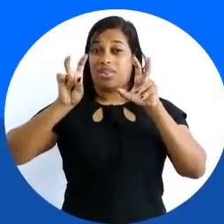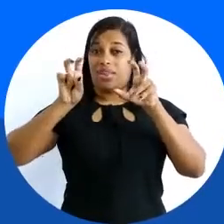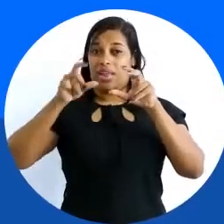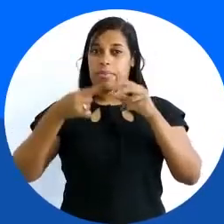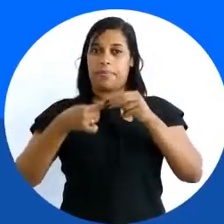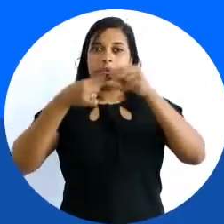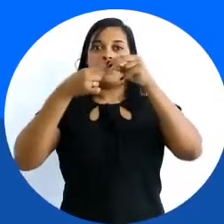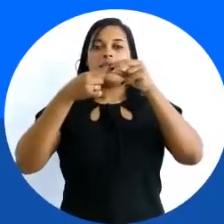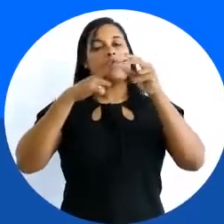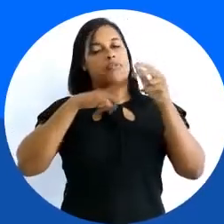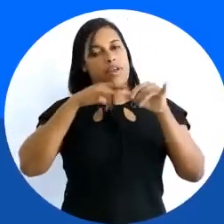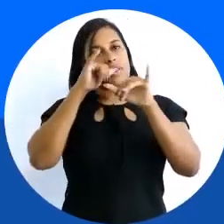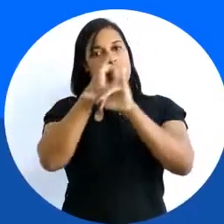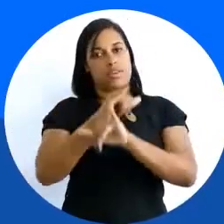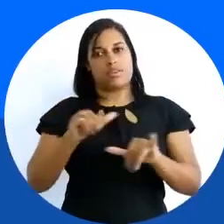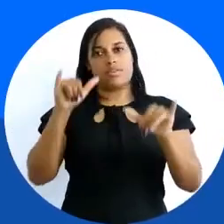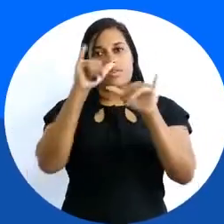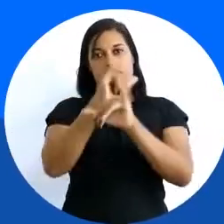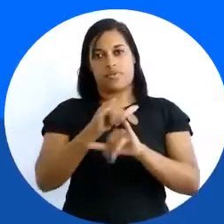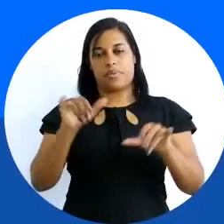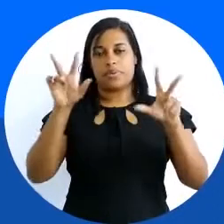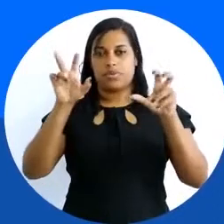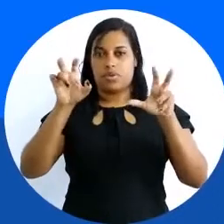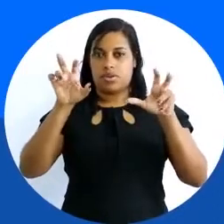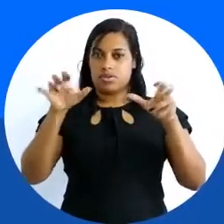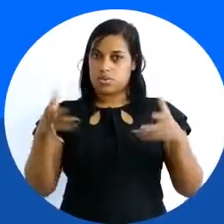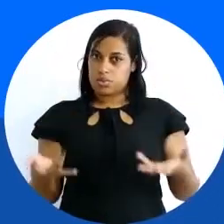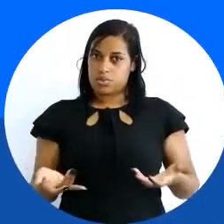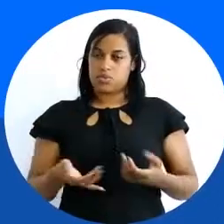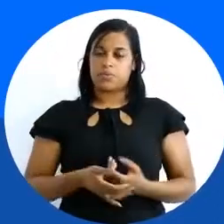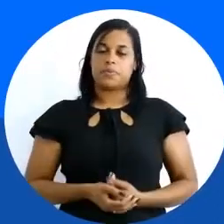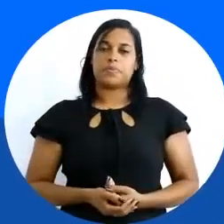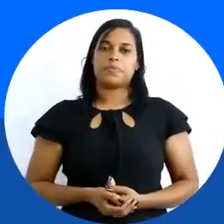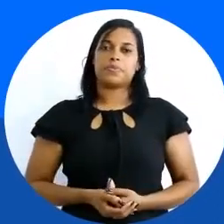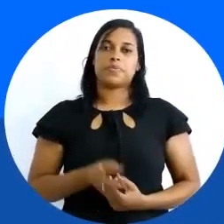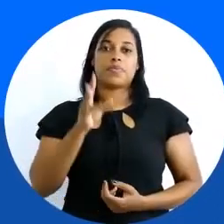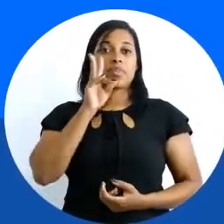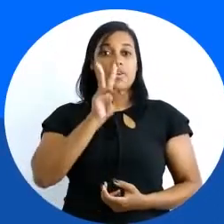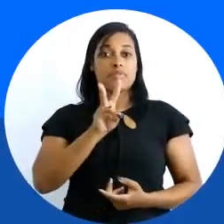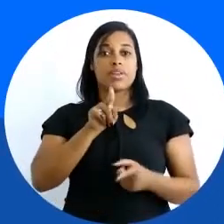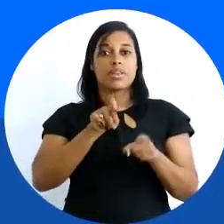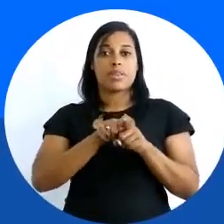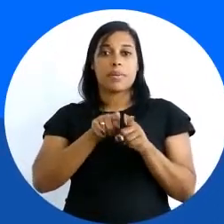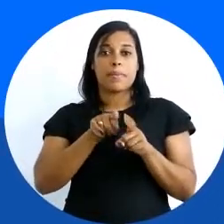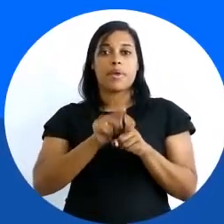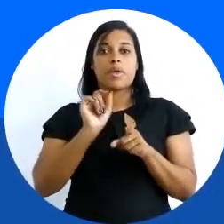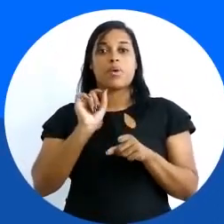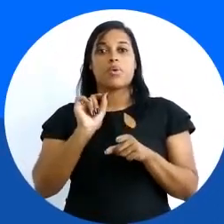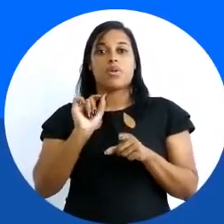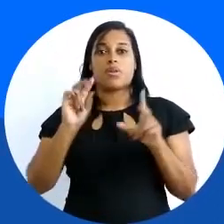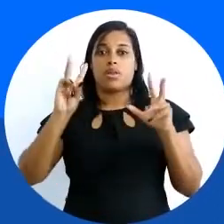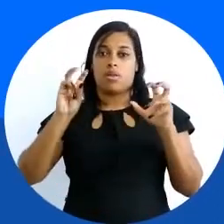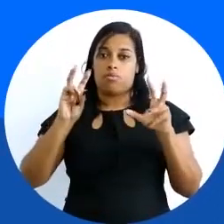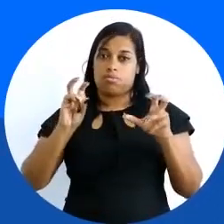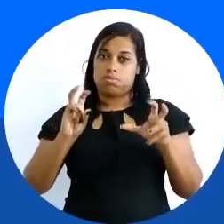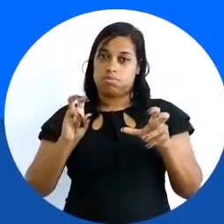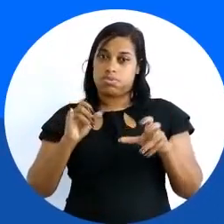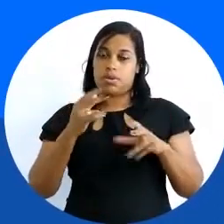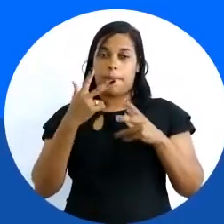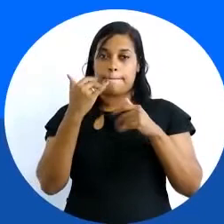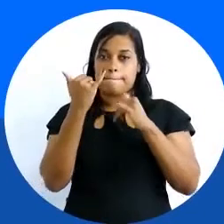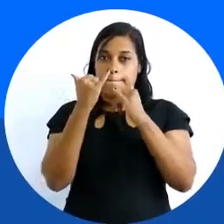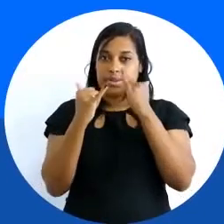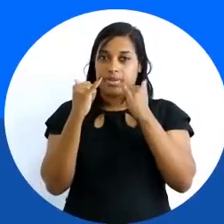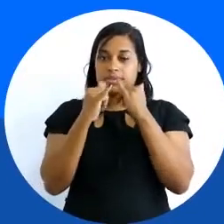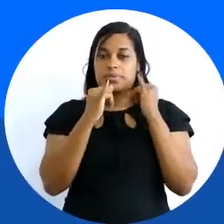estar realmente as informações sobre aquele assunto. E a remissiva ver também é quando a gente tem assuntos semelhantes. Por exemplo, eu